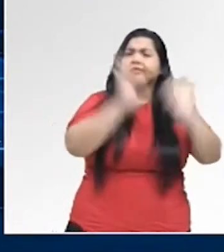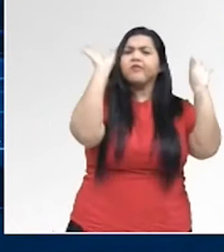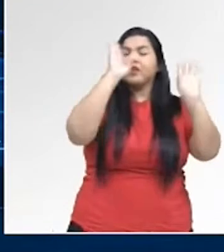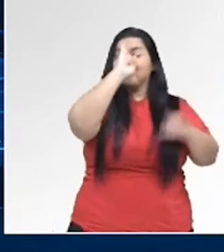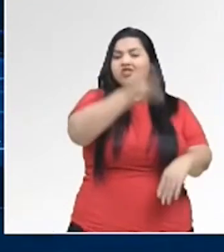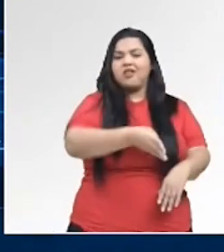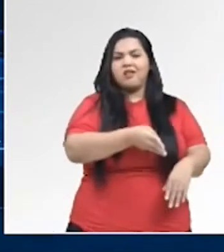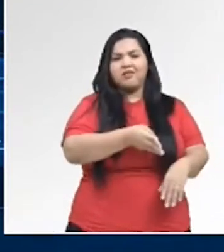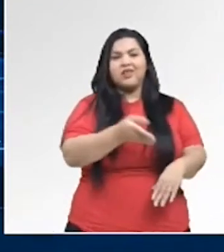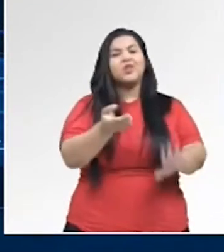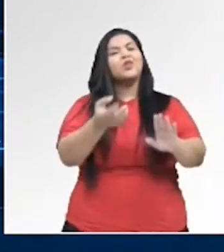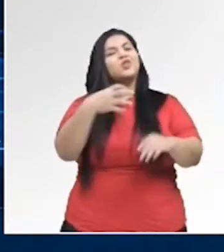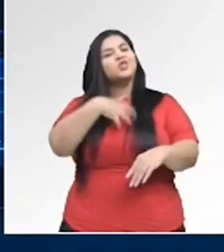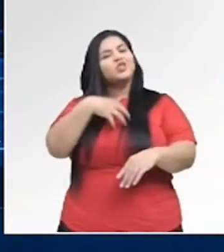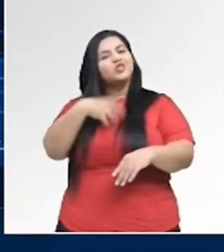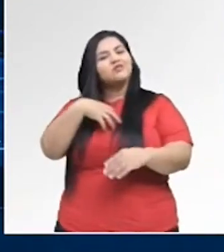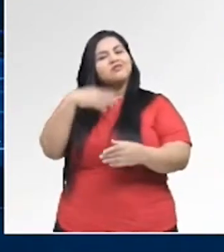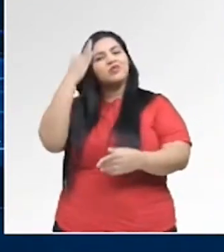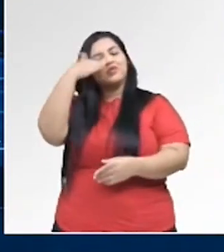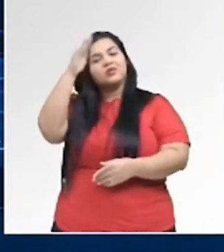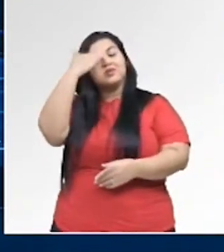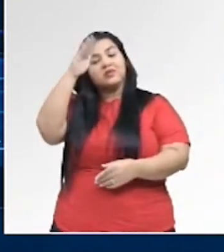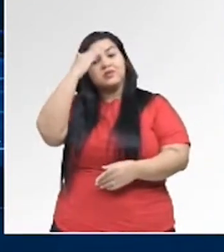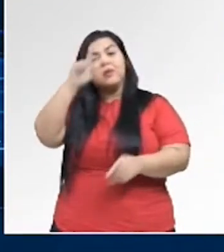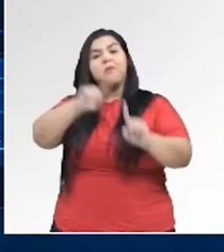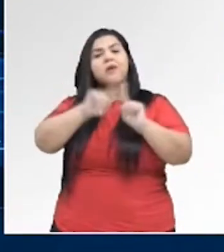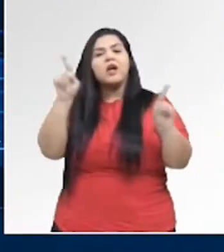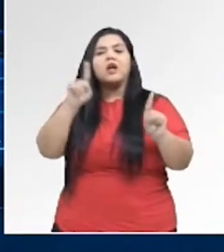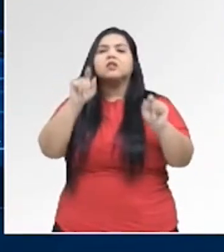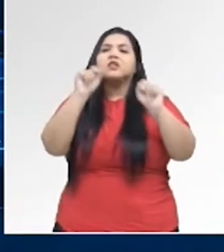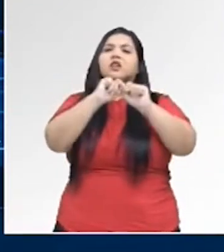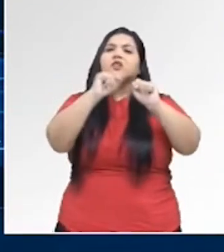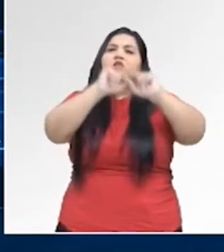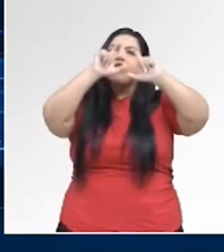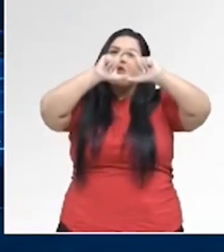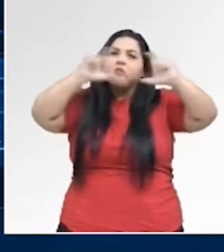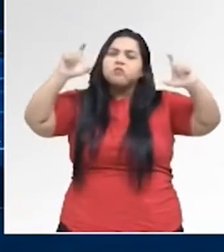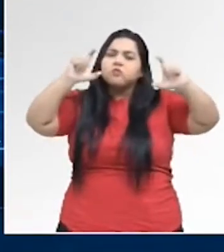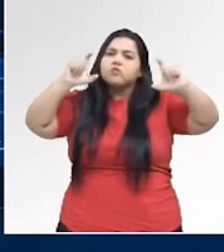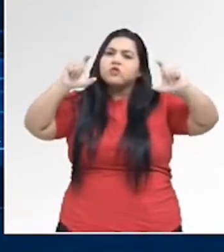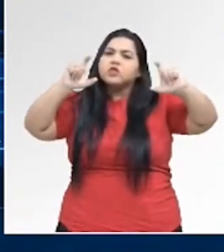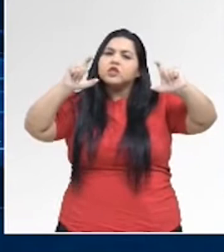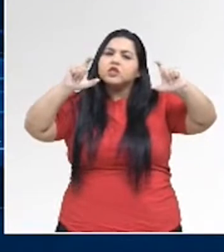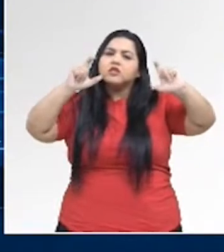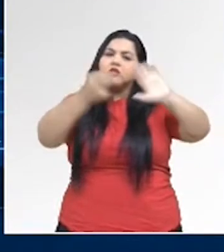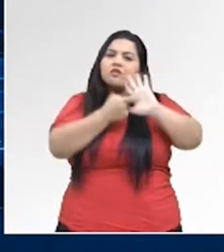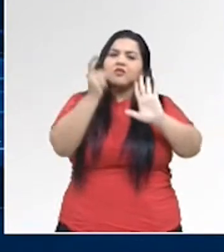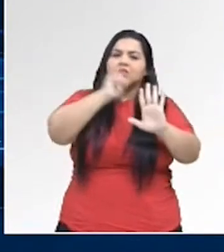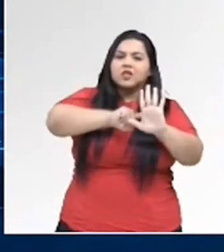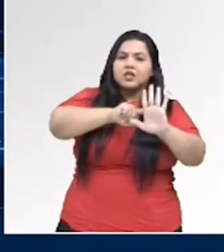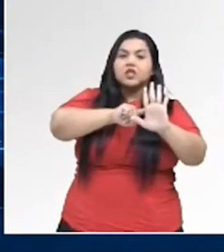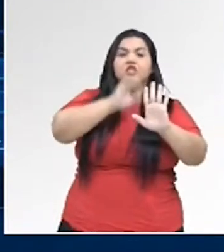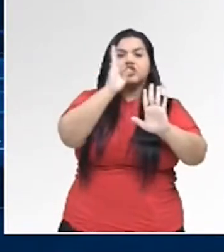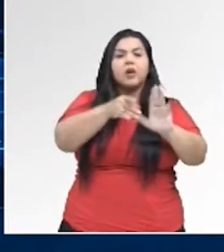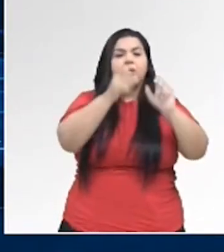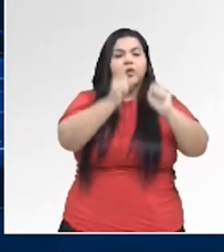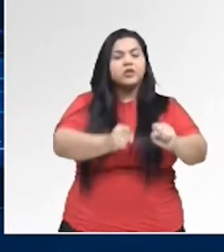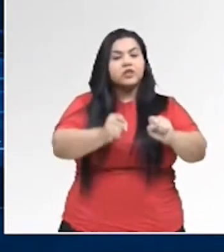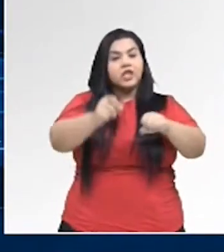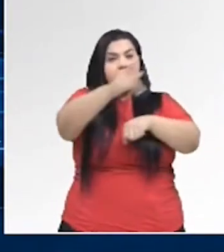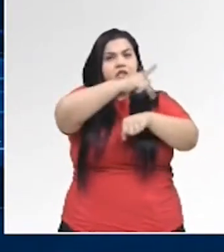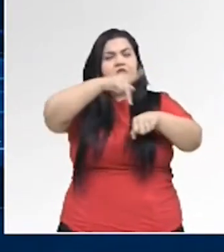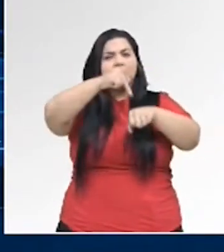é nesse sentido a interpretação. Mas ele criou a estrofe desta forma: já podeis da pátria filhos,